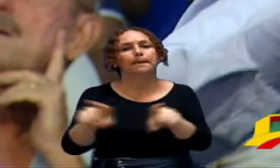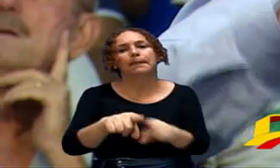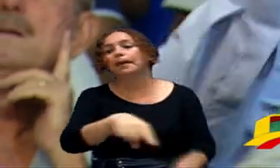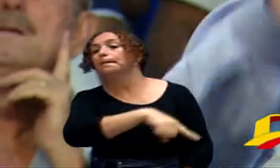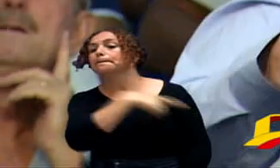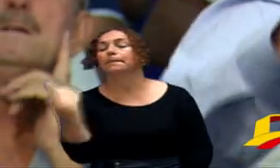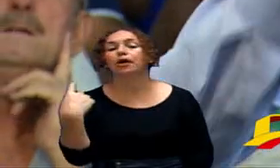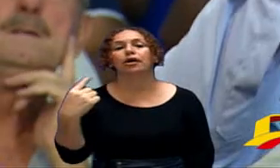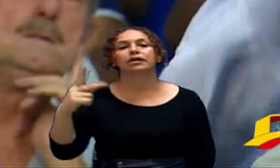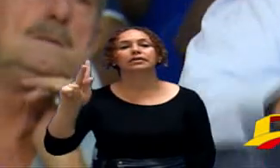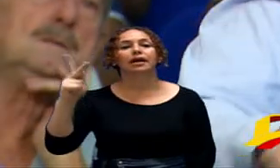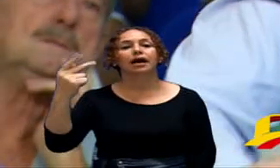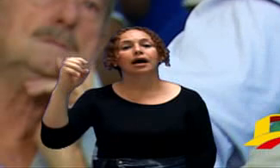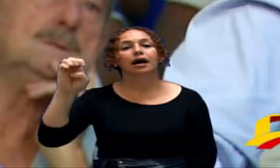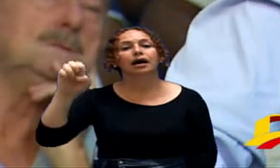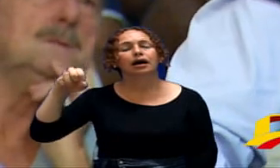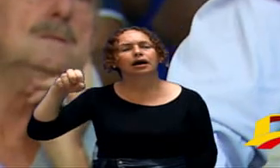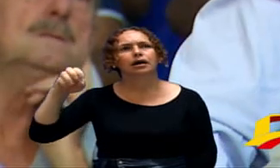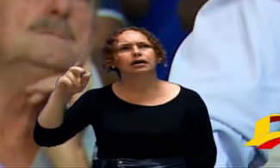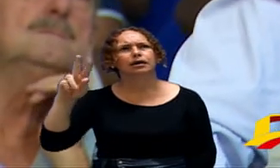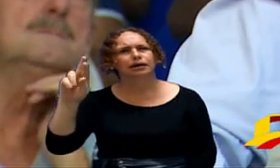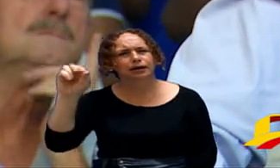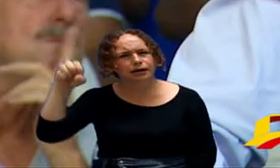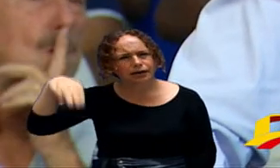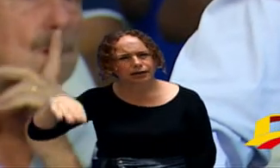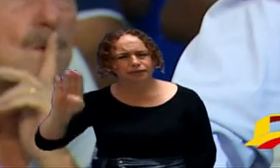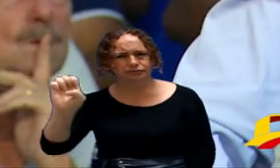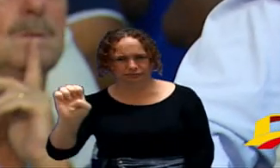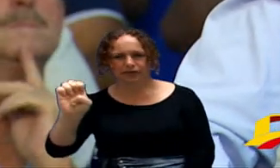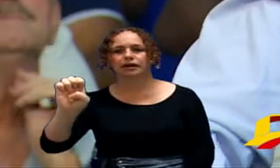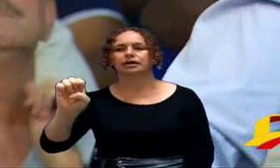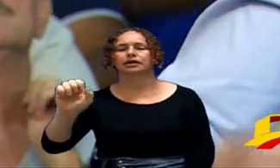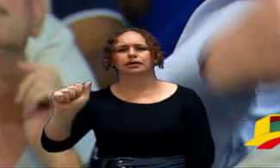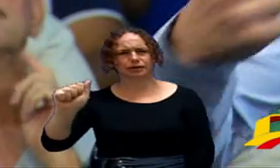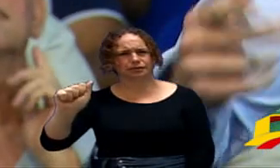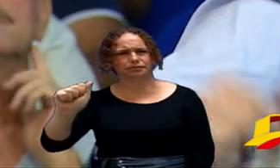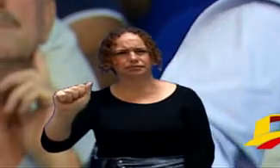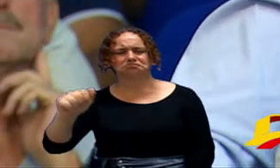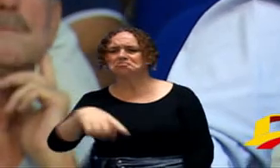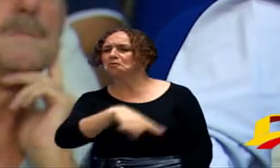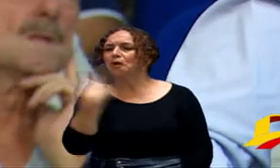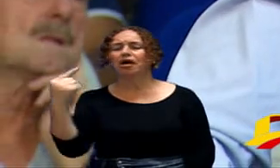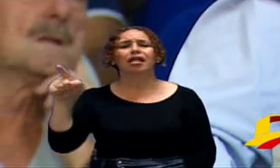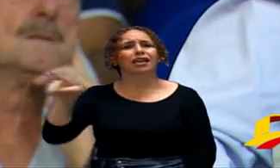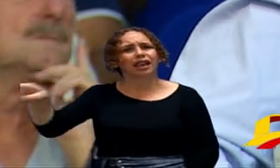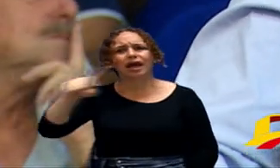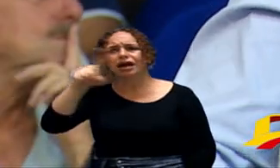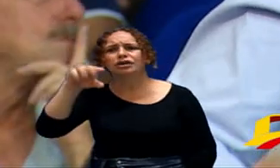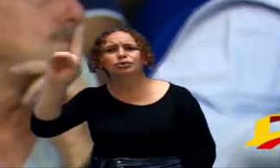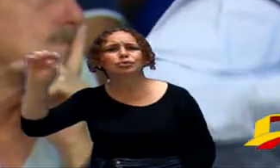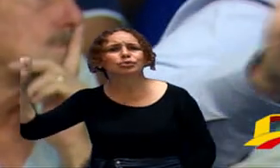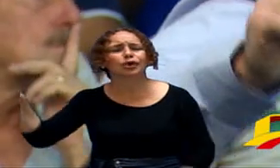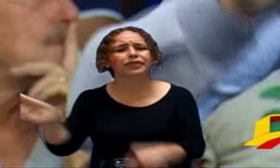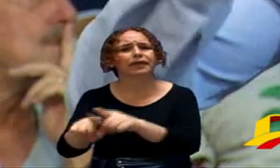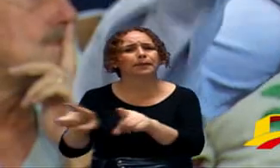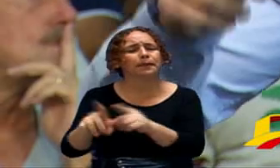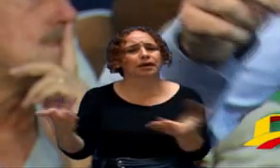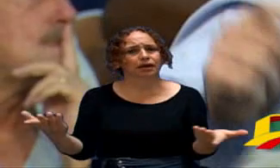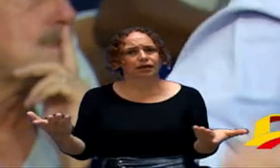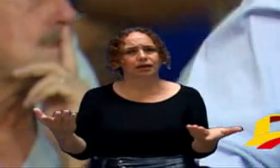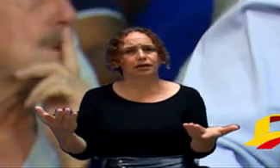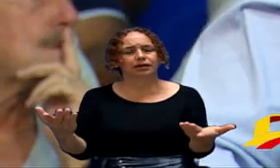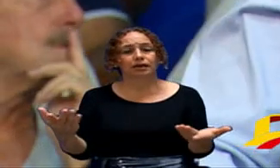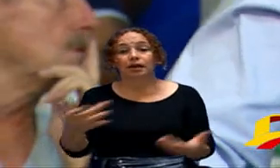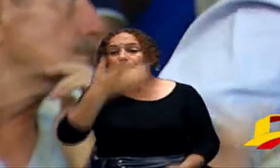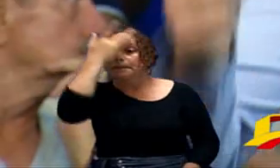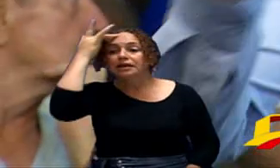santuário 2 meses depois que chegou lá. Tá? O pessoal que diz que está preocupado com o Sandro, mas esquece que a expectativa de